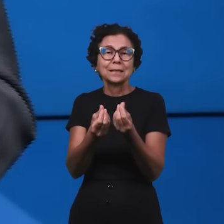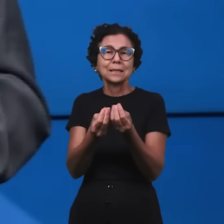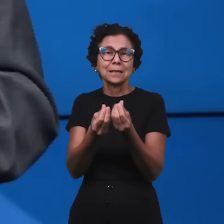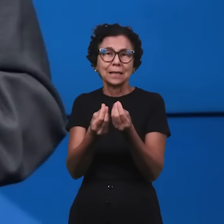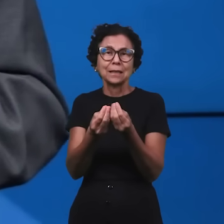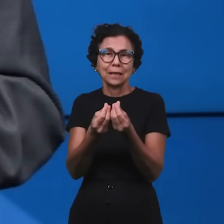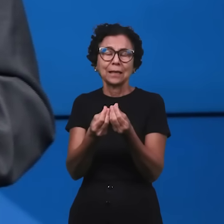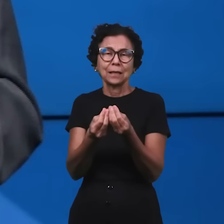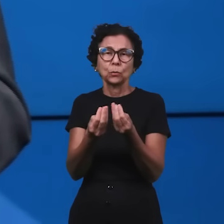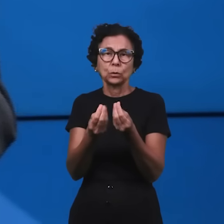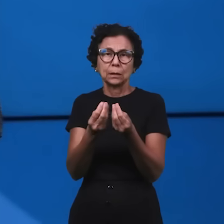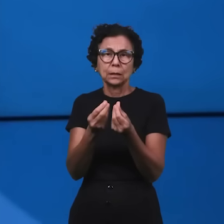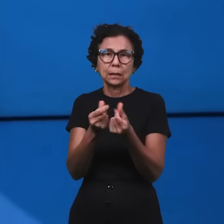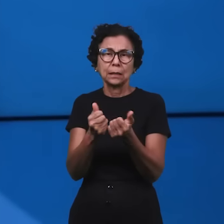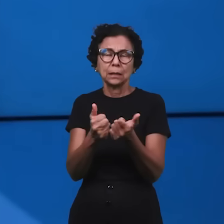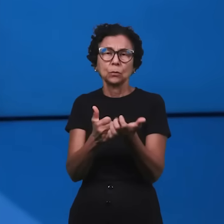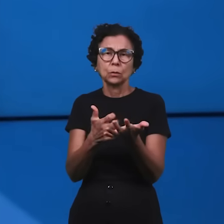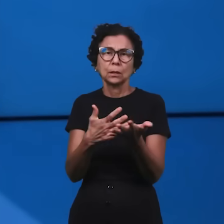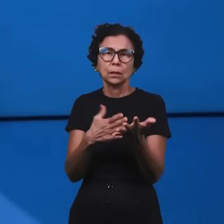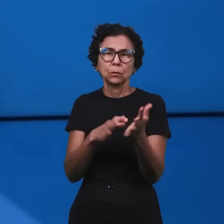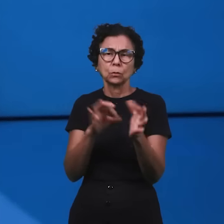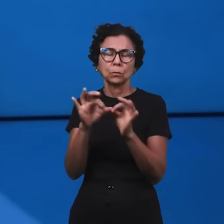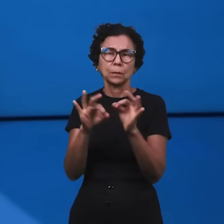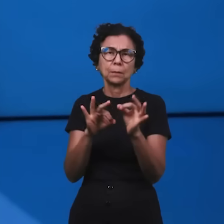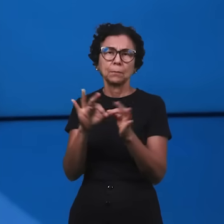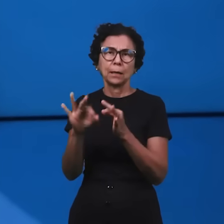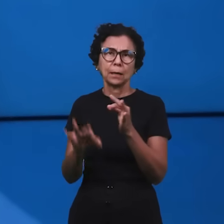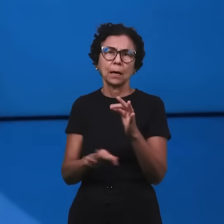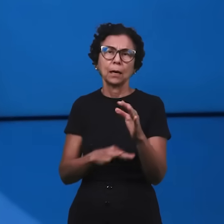da essência do trigo, ela era moída